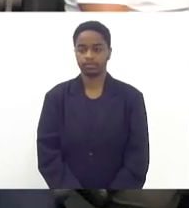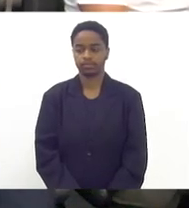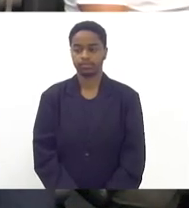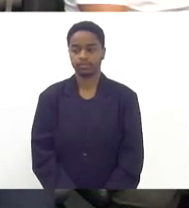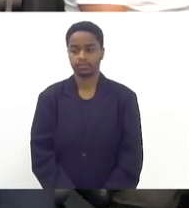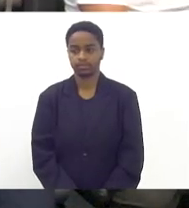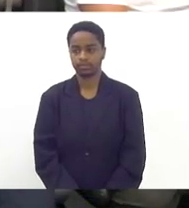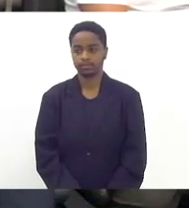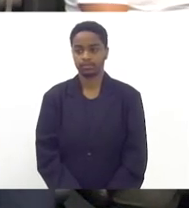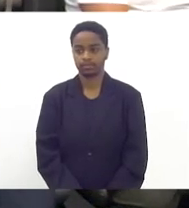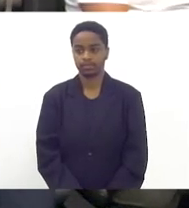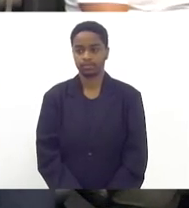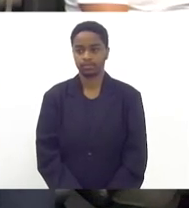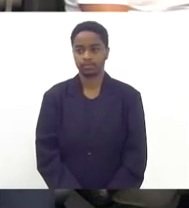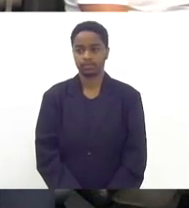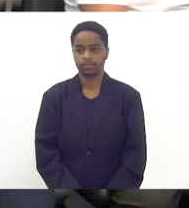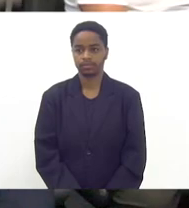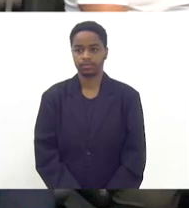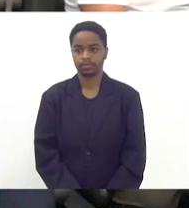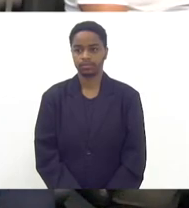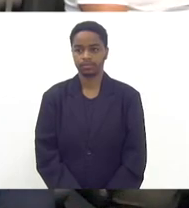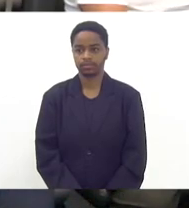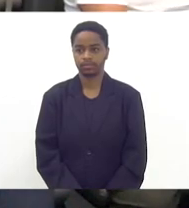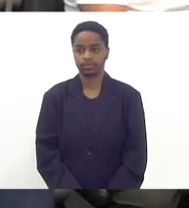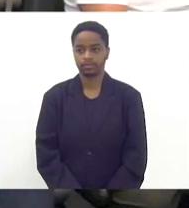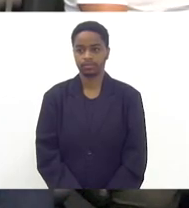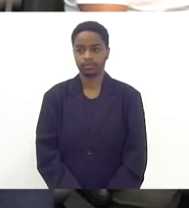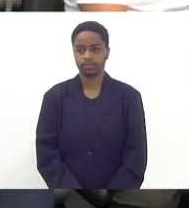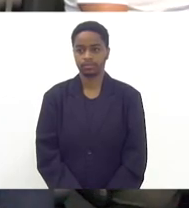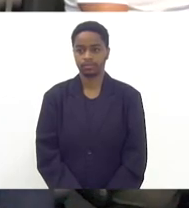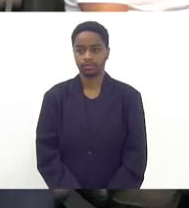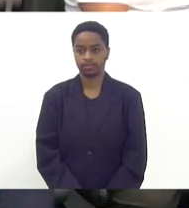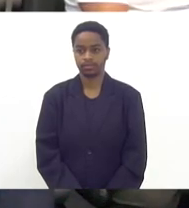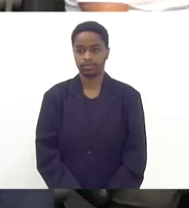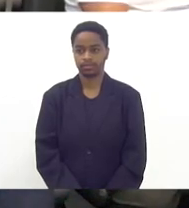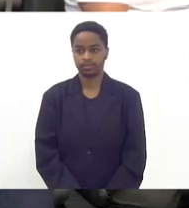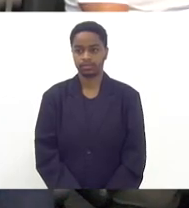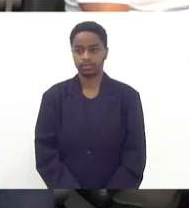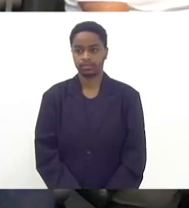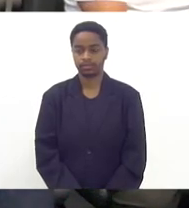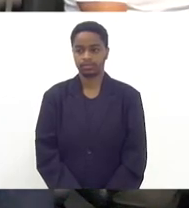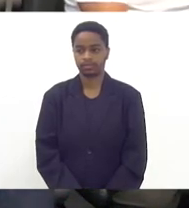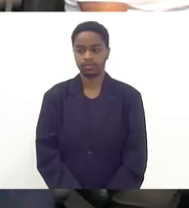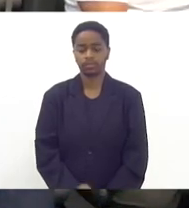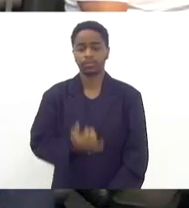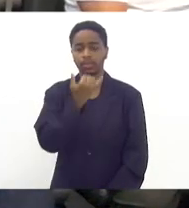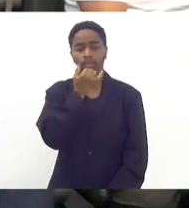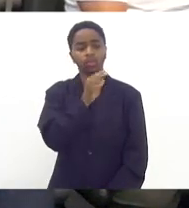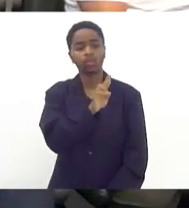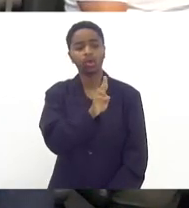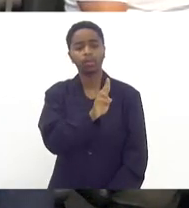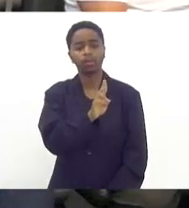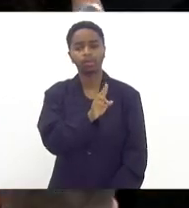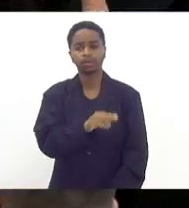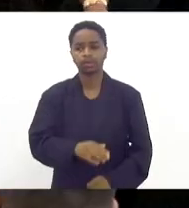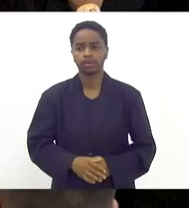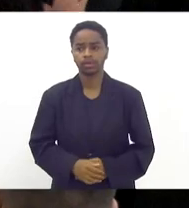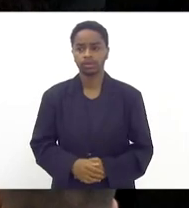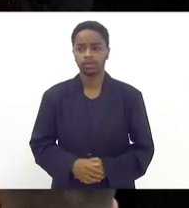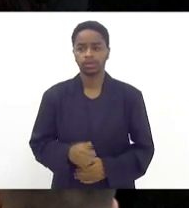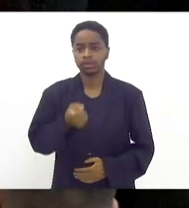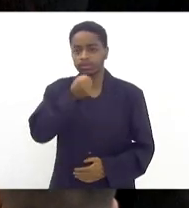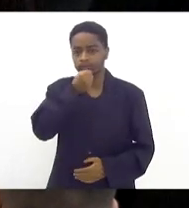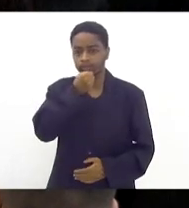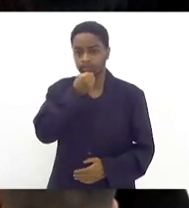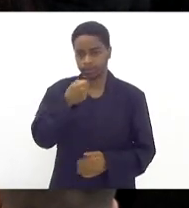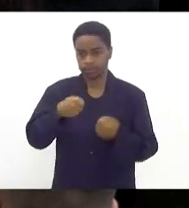99% das mãs por favor desculpa Como é seu nome por favor fala por favor no microfone